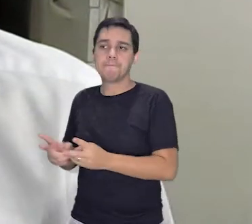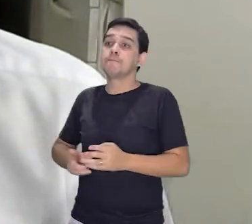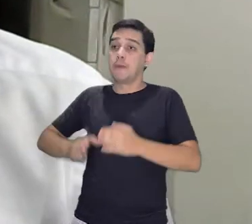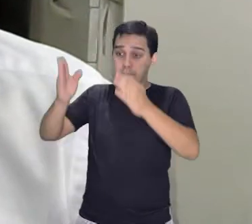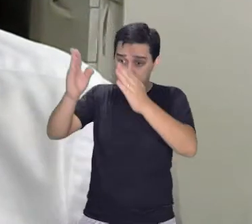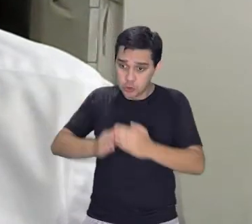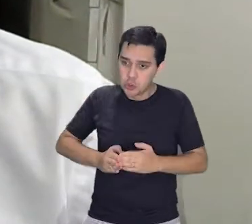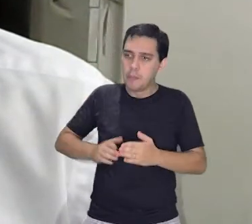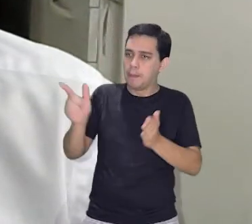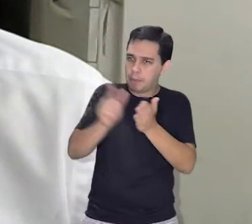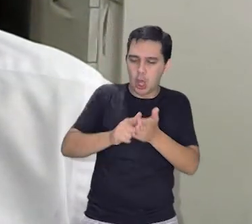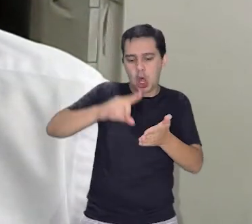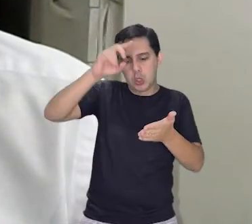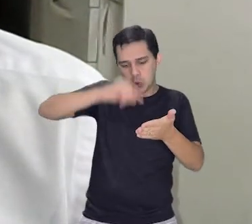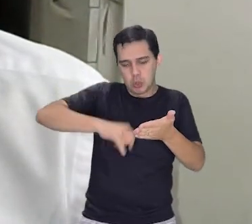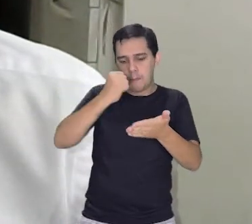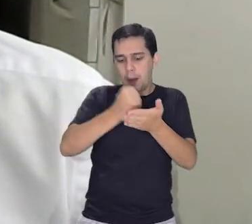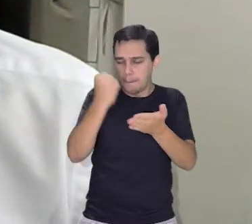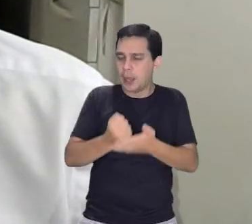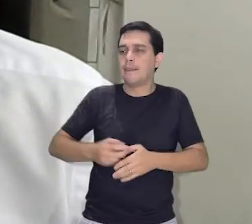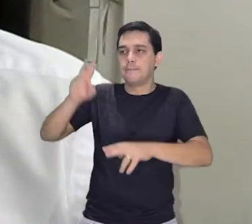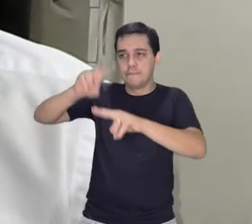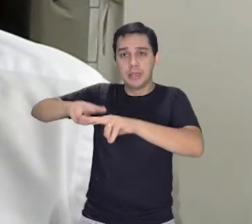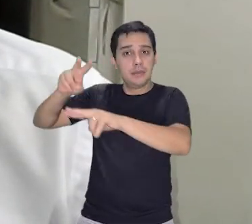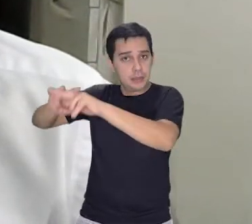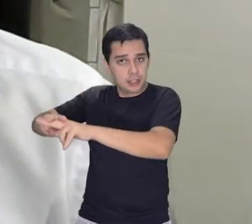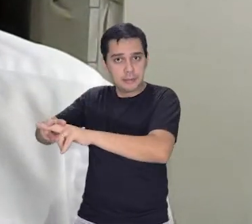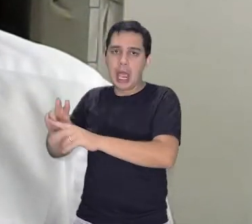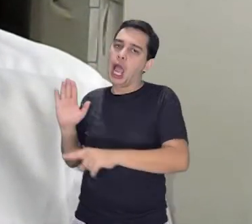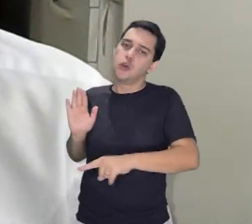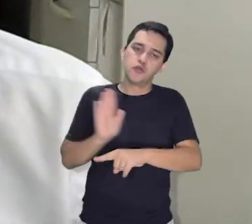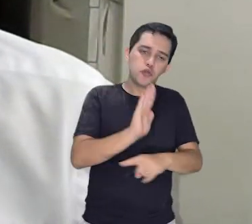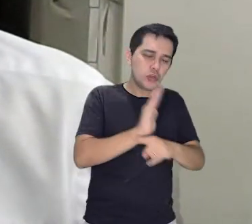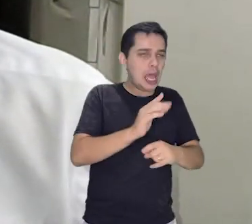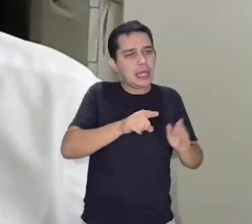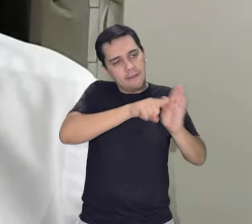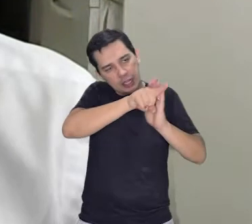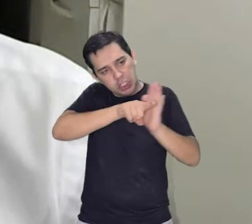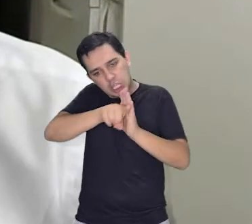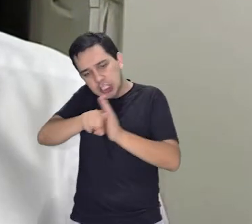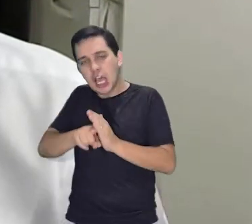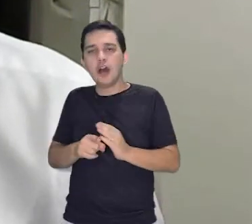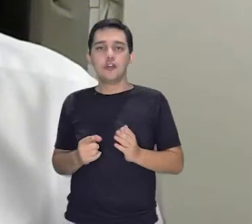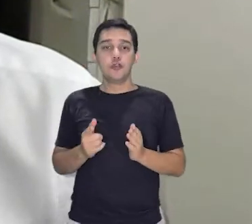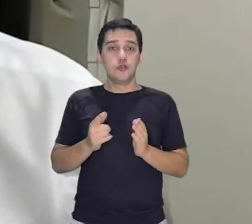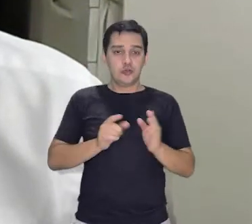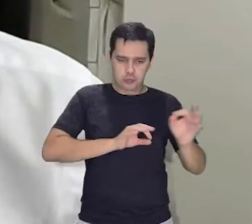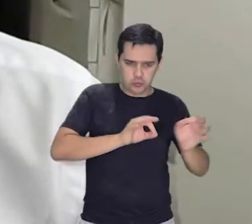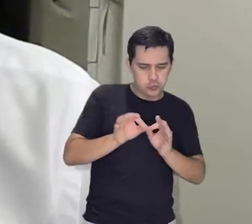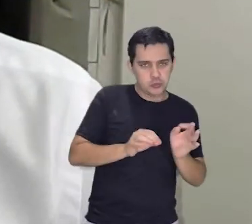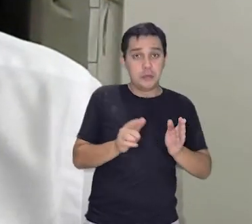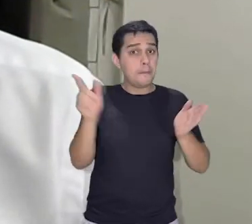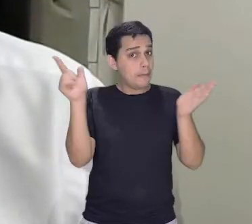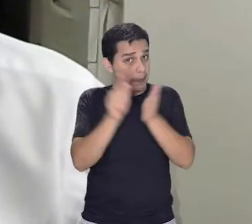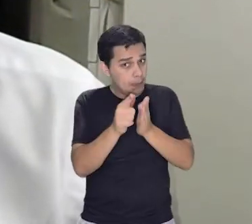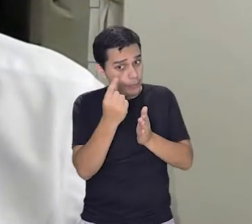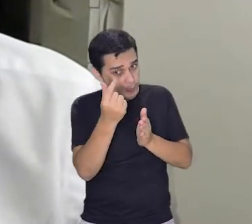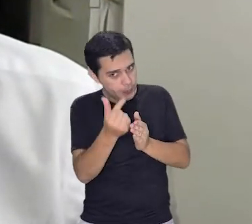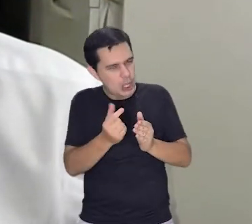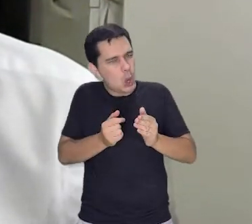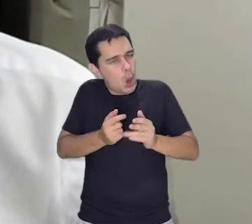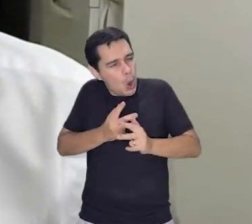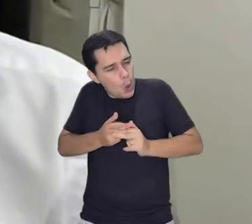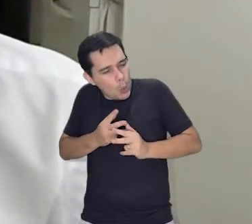nessa oportunidade, ela visa produzir efeitos no processo de lavagem de dinheiro. A operação relacionada à lavagem de dinheiro, ela